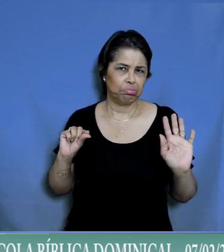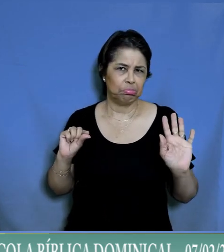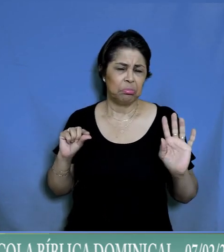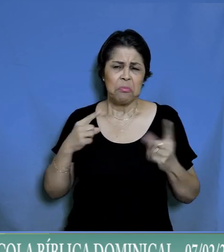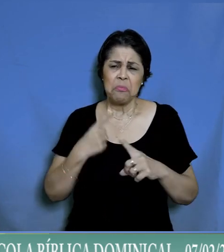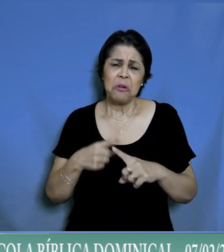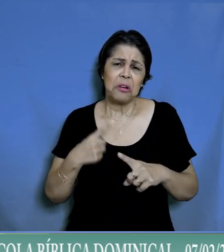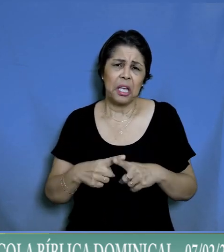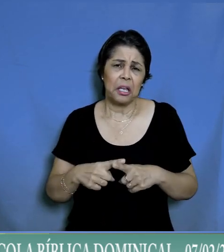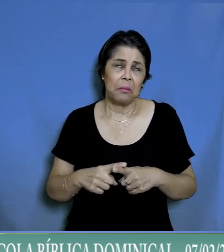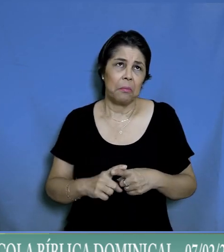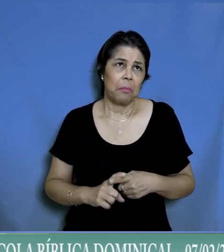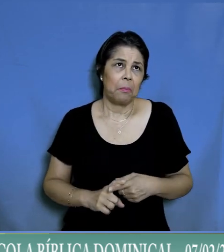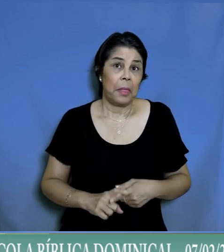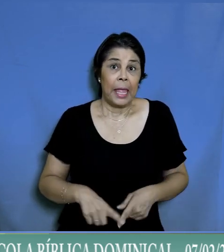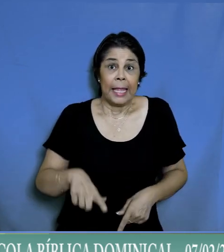luxúria.